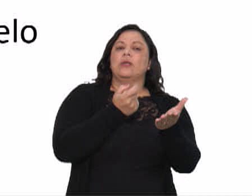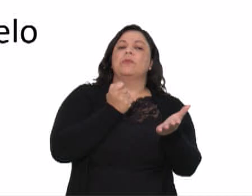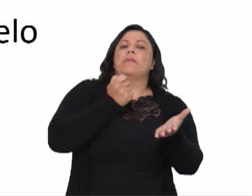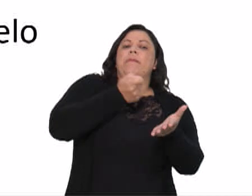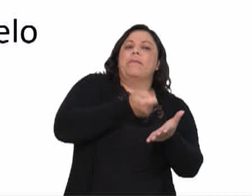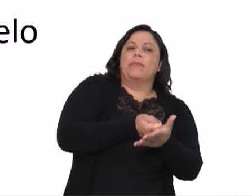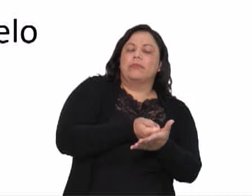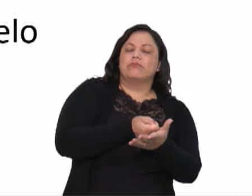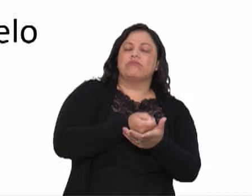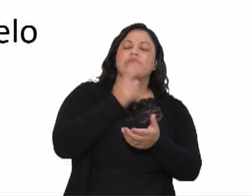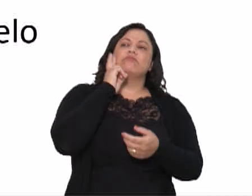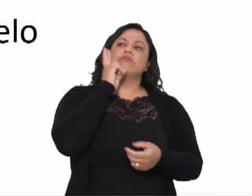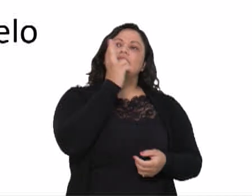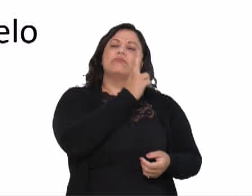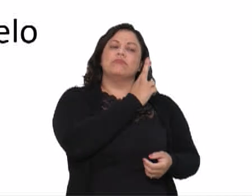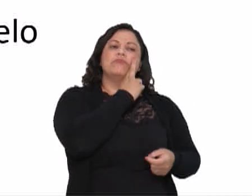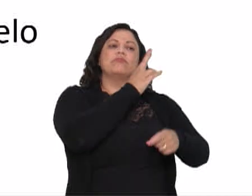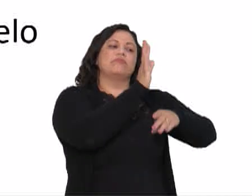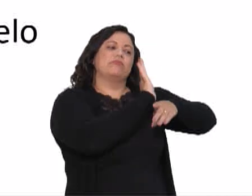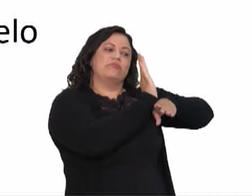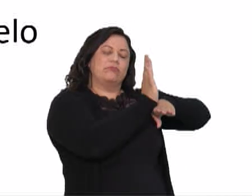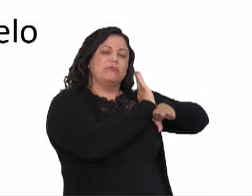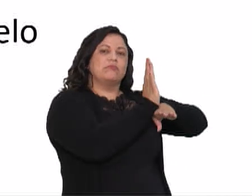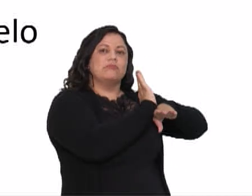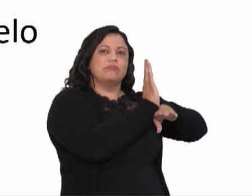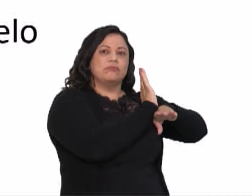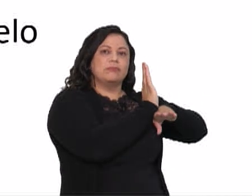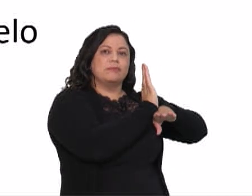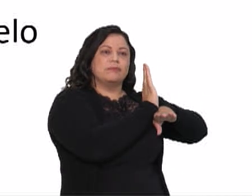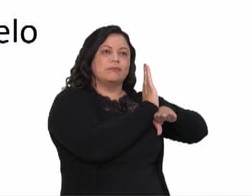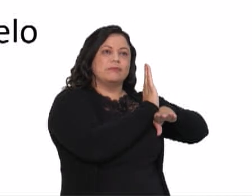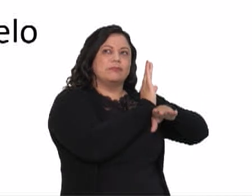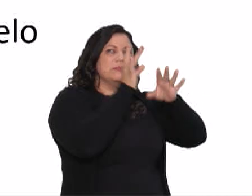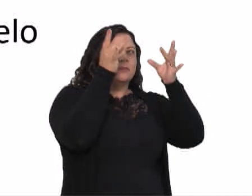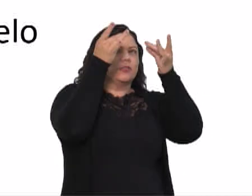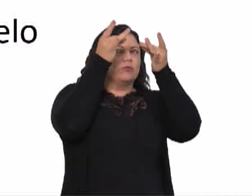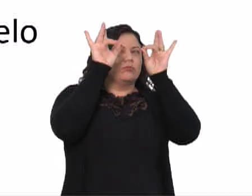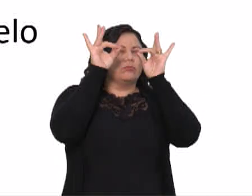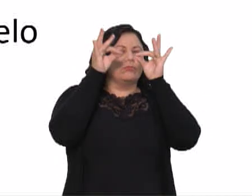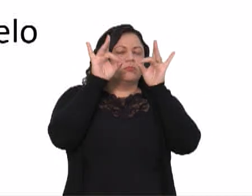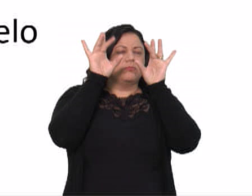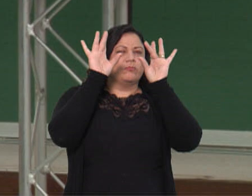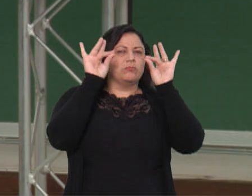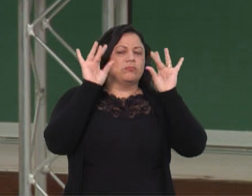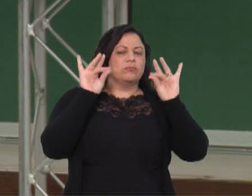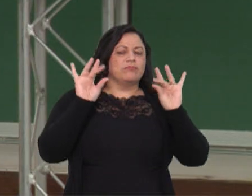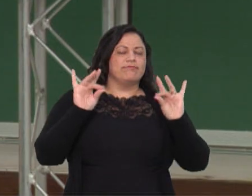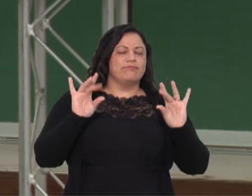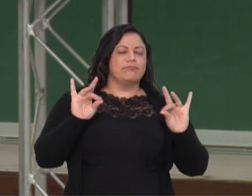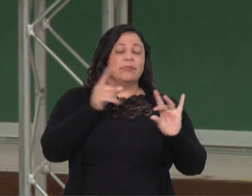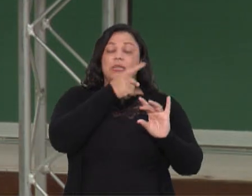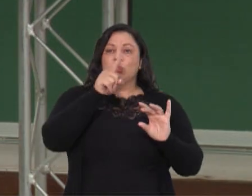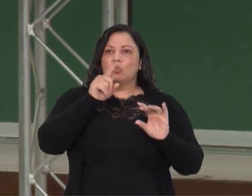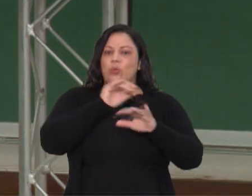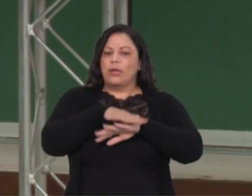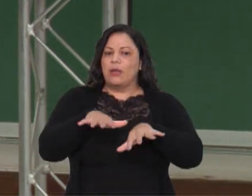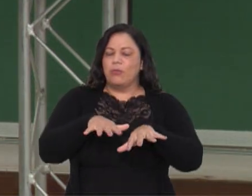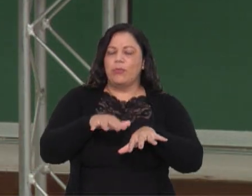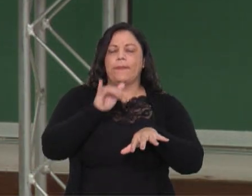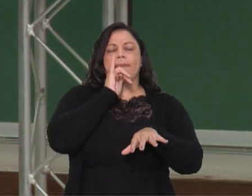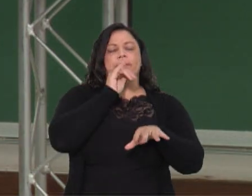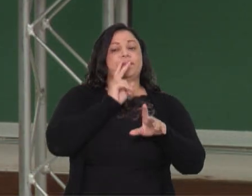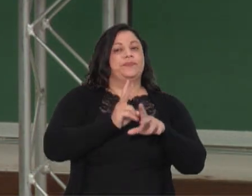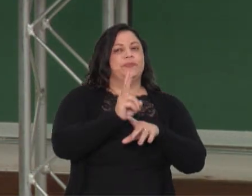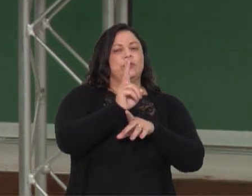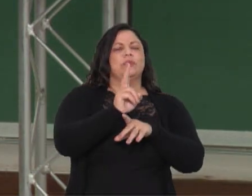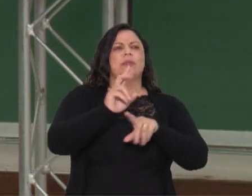como o gasto com restaurante e cinema. Então, ele vai especificar aqui mais uma coisa, ele não acabou a ideia ainda do período.